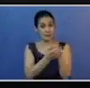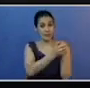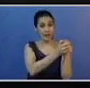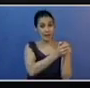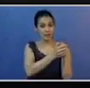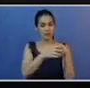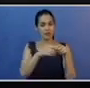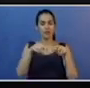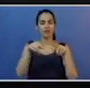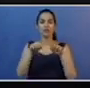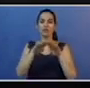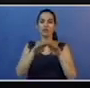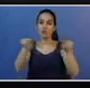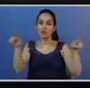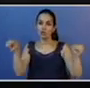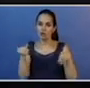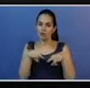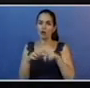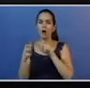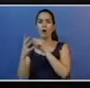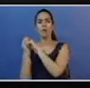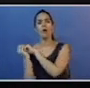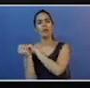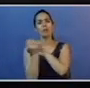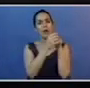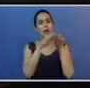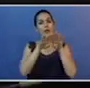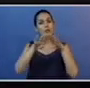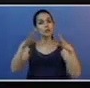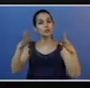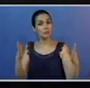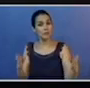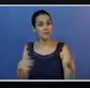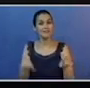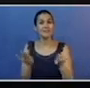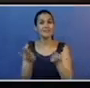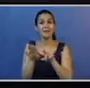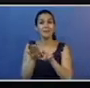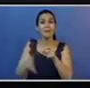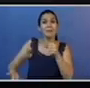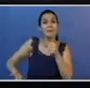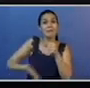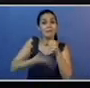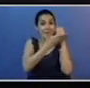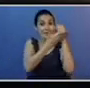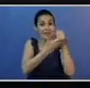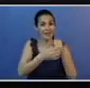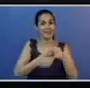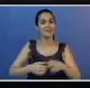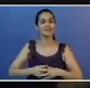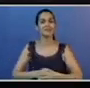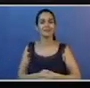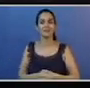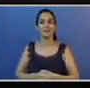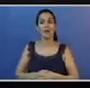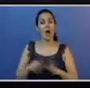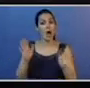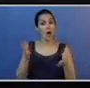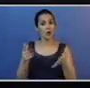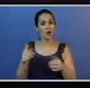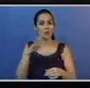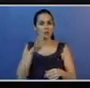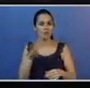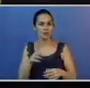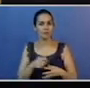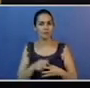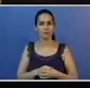mesa, e o badminton, também chamado de peteca aqui, que nós vamos ver um pouco da imagem também. Então, nos próximos slides, vamos conhecer agora a imagem desses esportes,